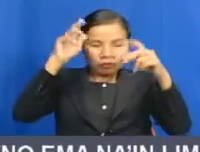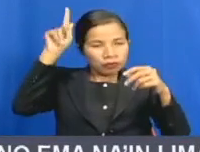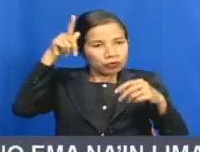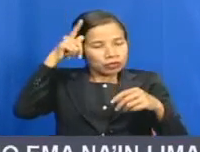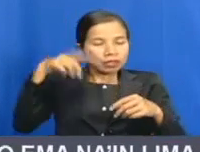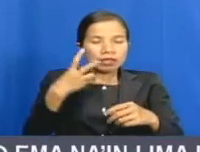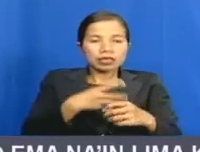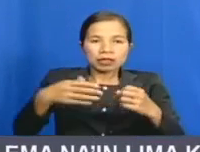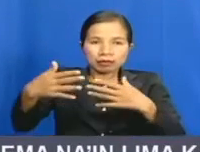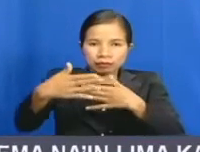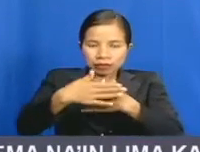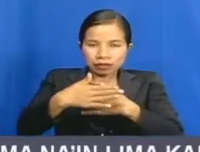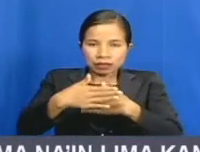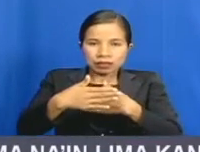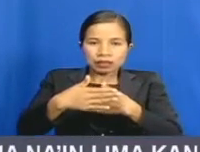basic.